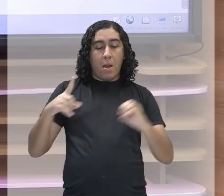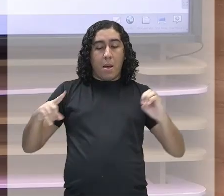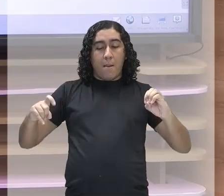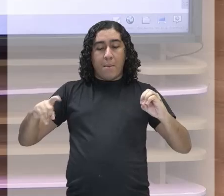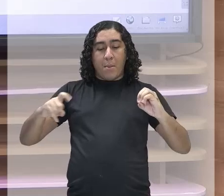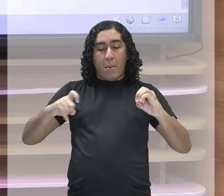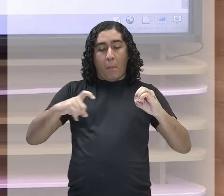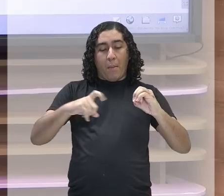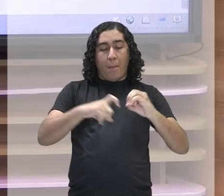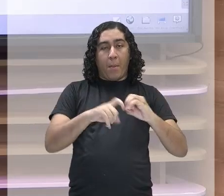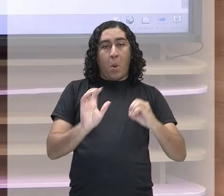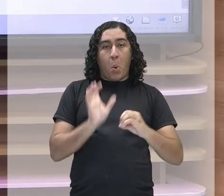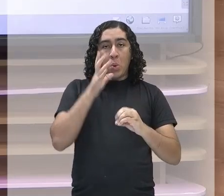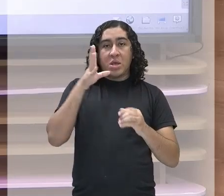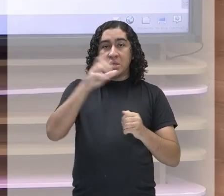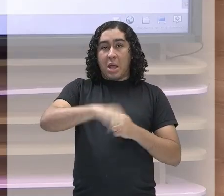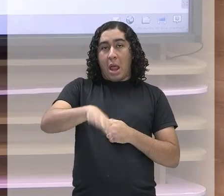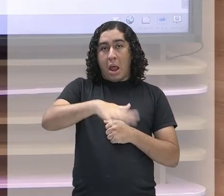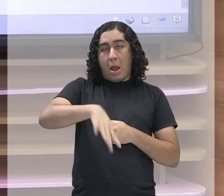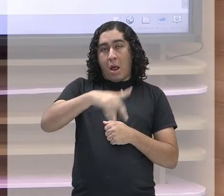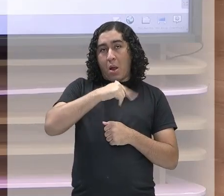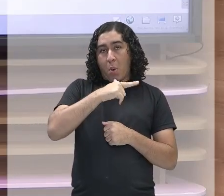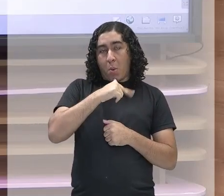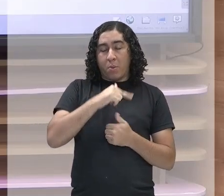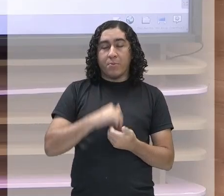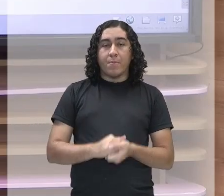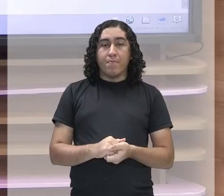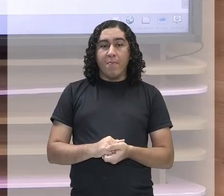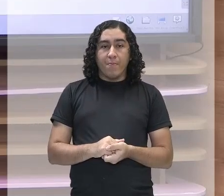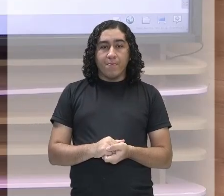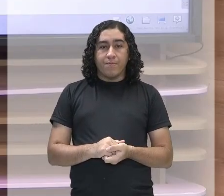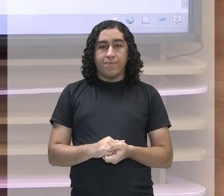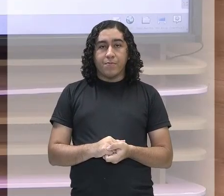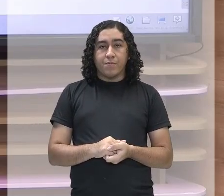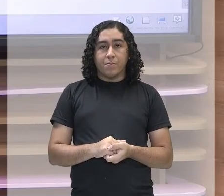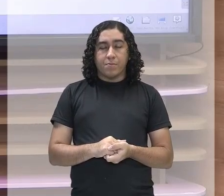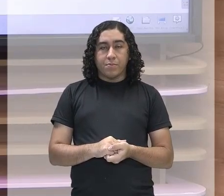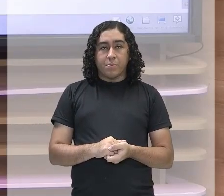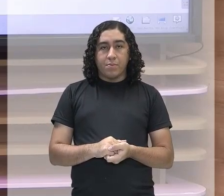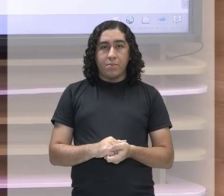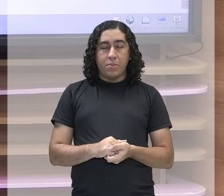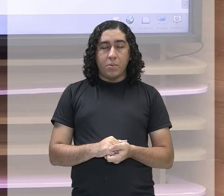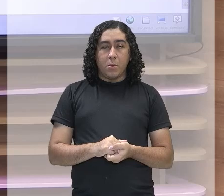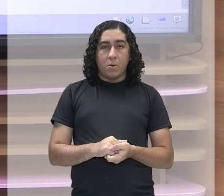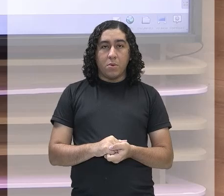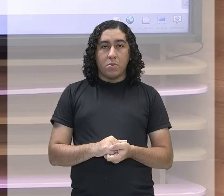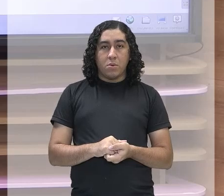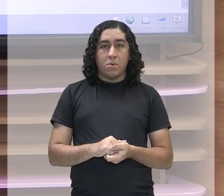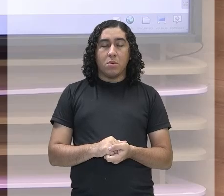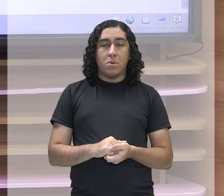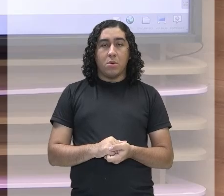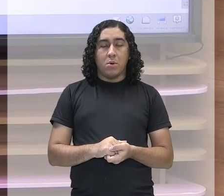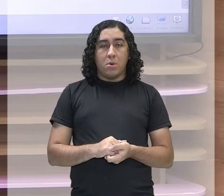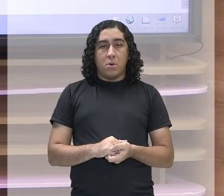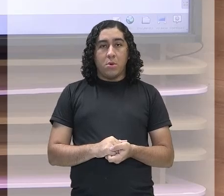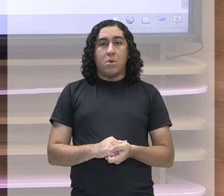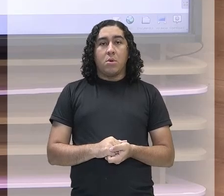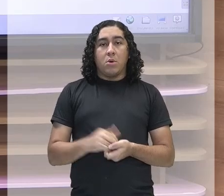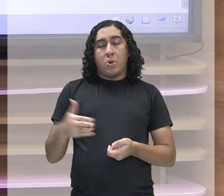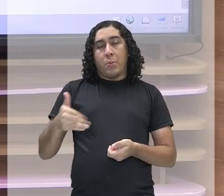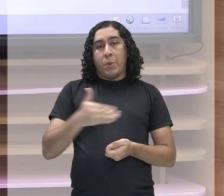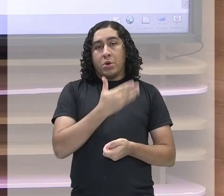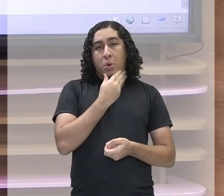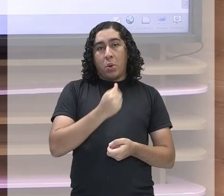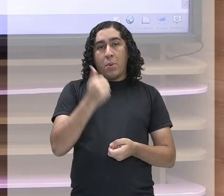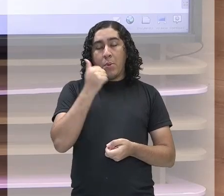do gameta acontece na água, tá? Então o animal, lá o peixe macho e fêmea, jogam na água esses gametas